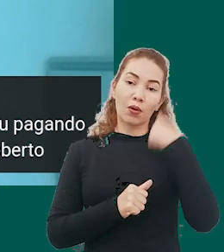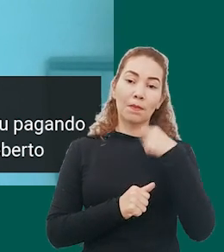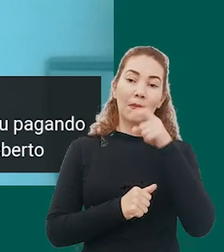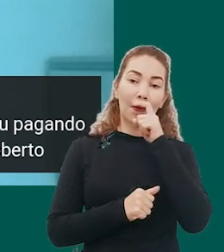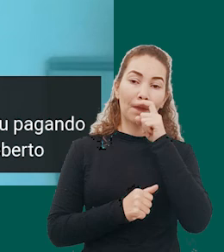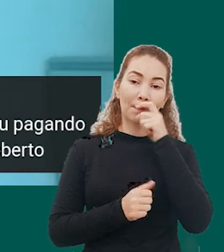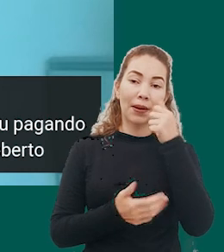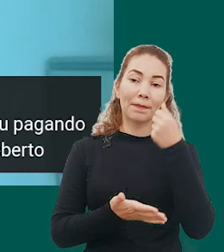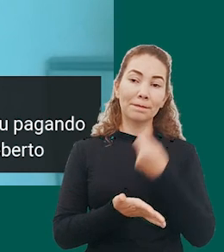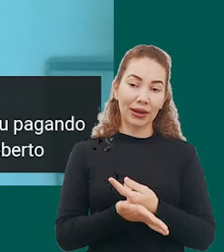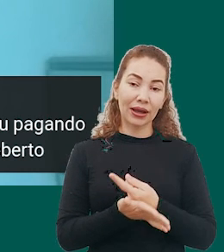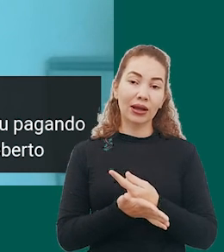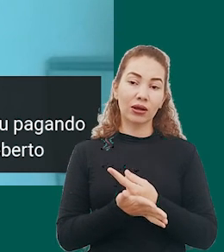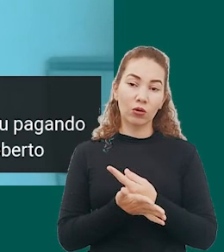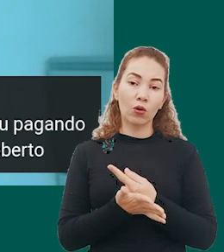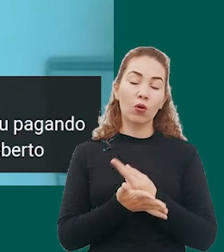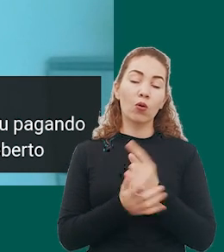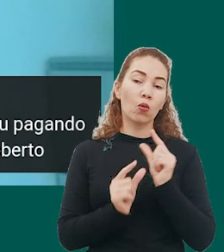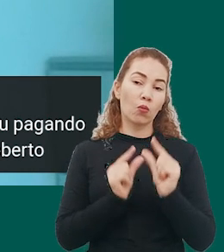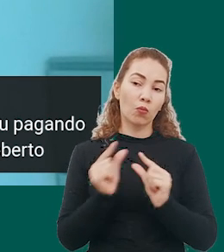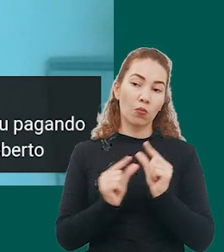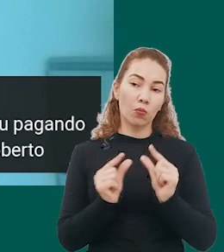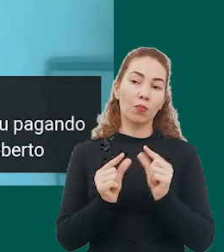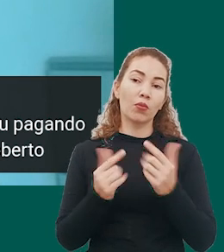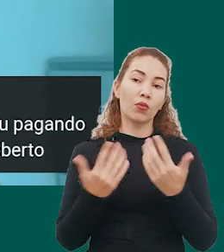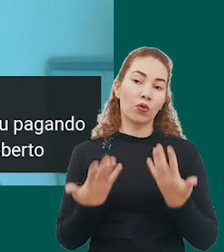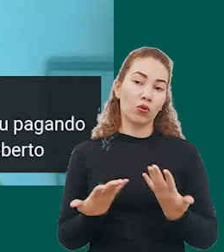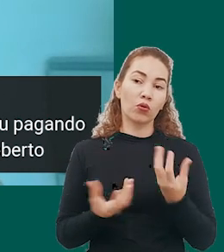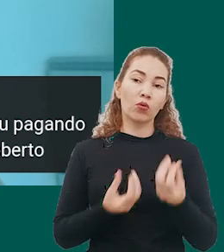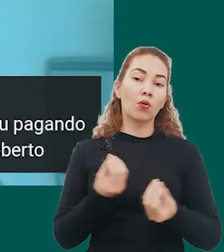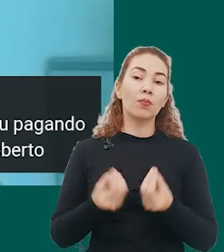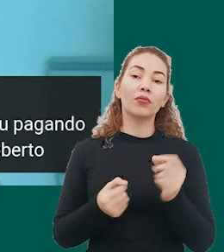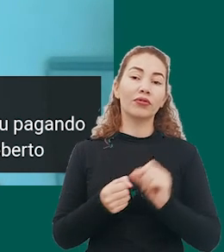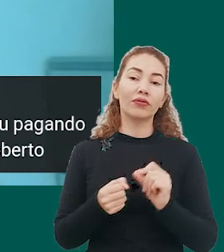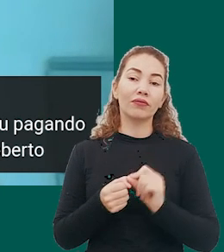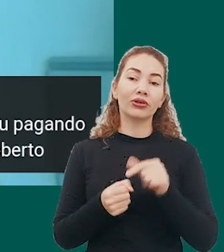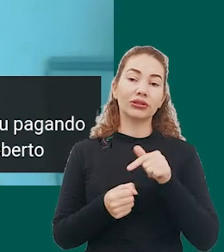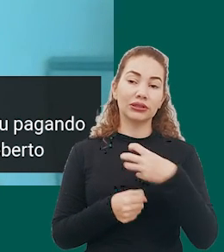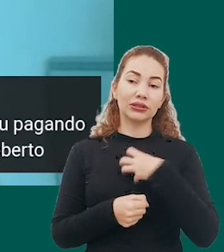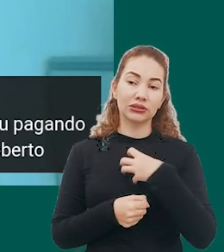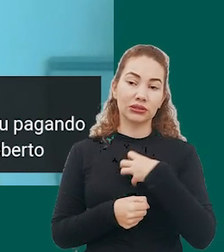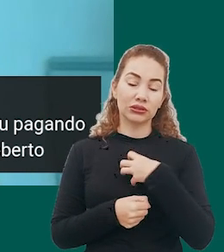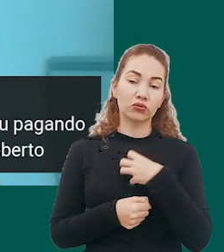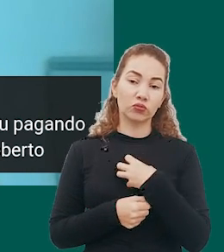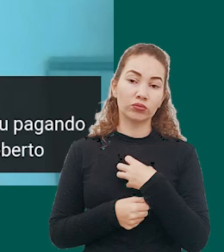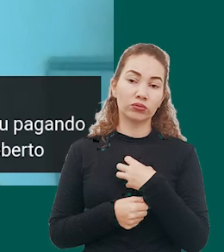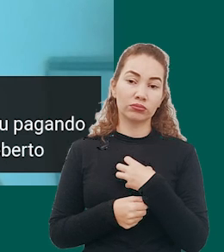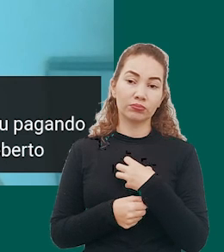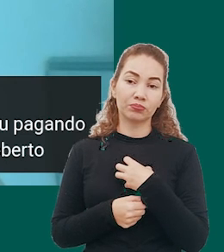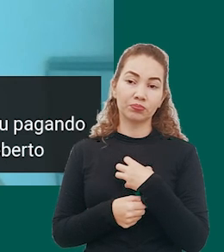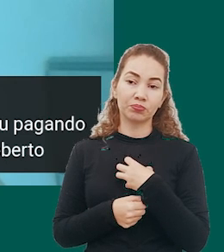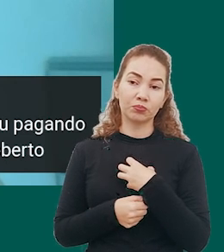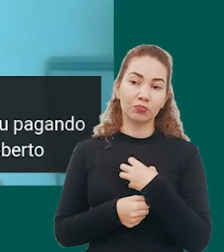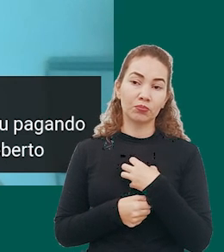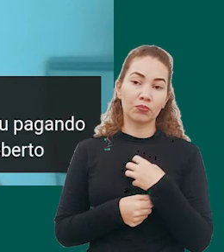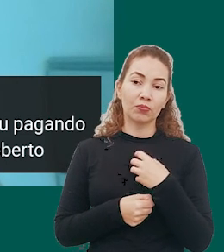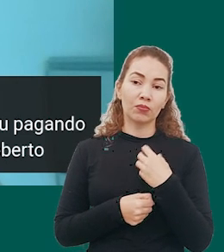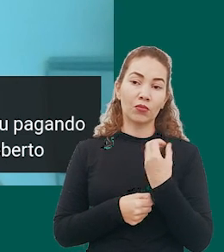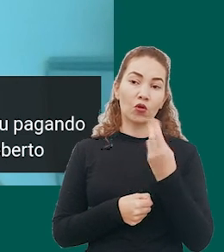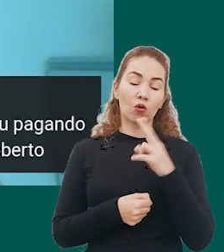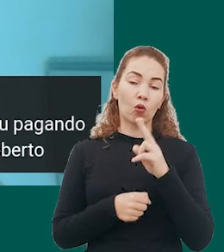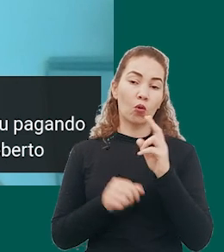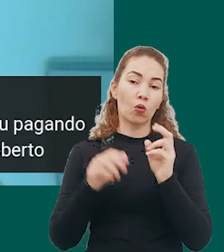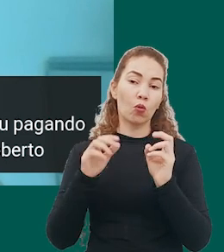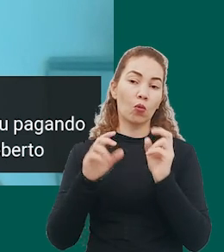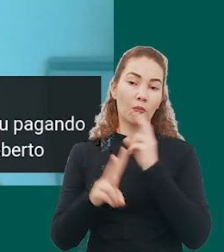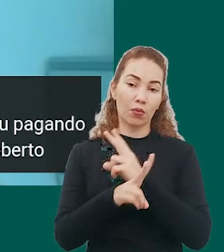o total recebido da Fevale, ficará uma parte do valor descoberto. Nesse caso, coloca lá como ou como